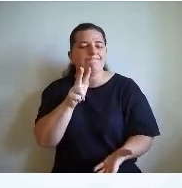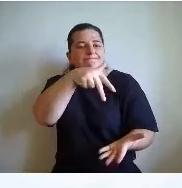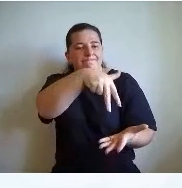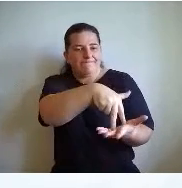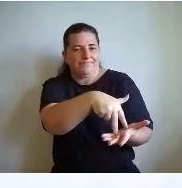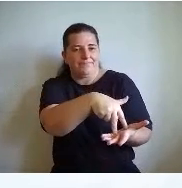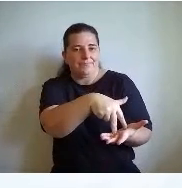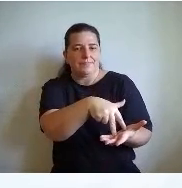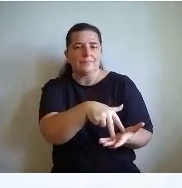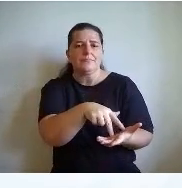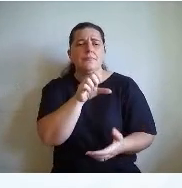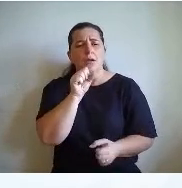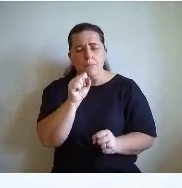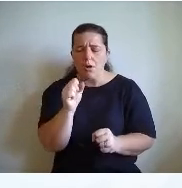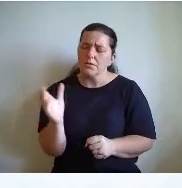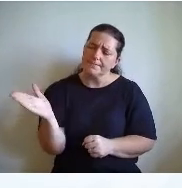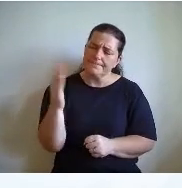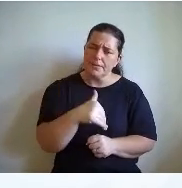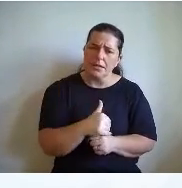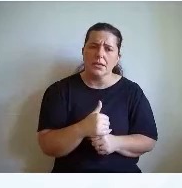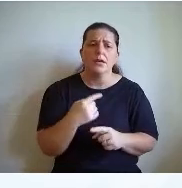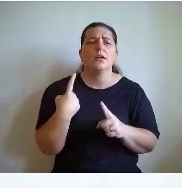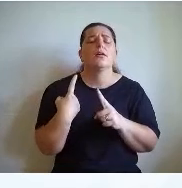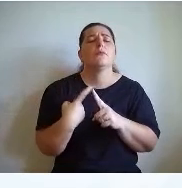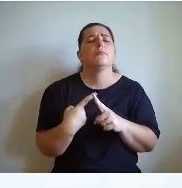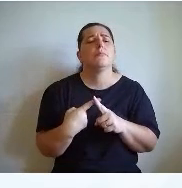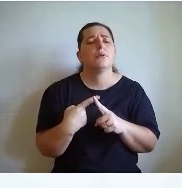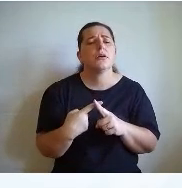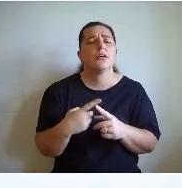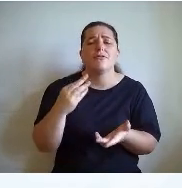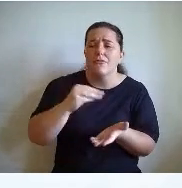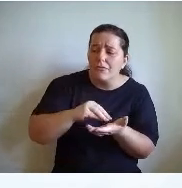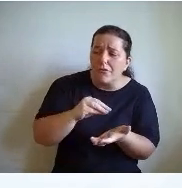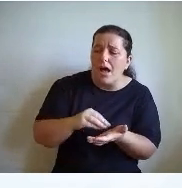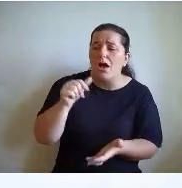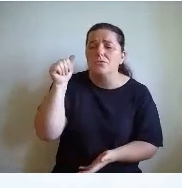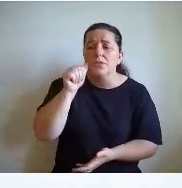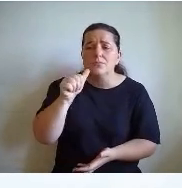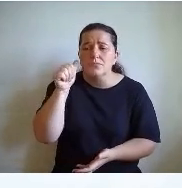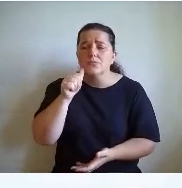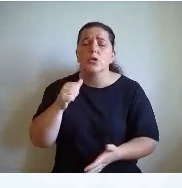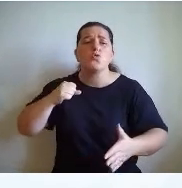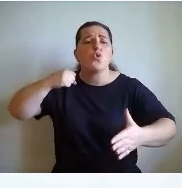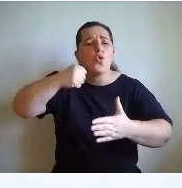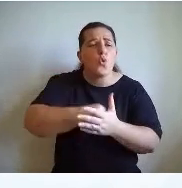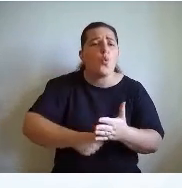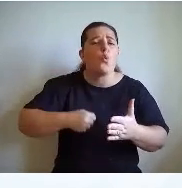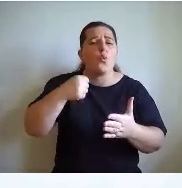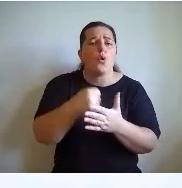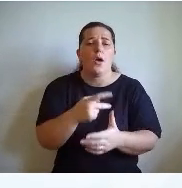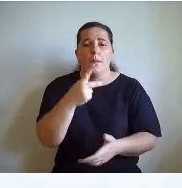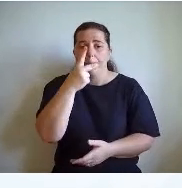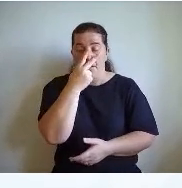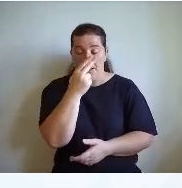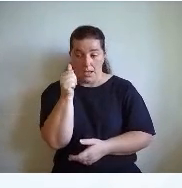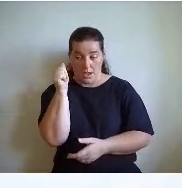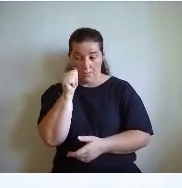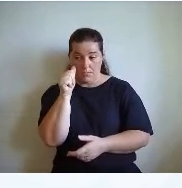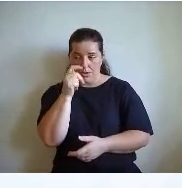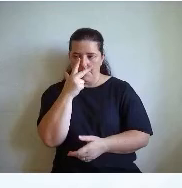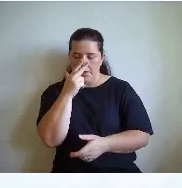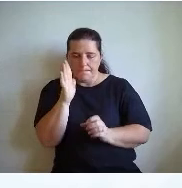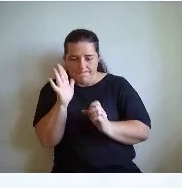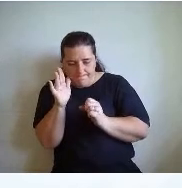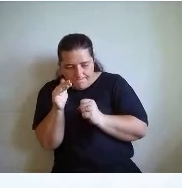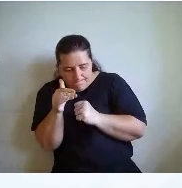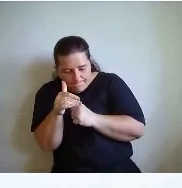há uma falta, né, Mônica, de mulheres que venham para a luta. Elas ficam lá, encolhidas na sua